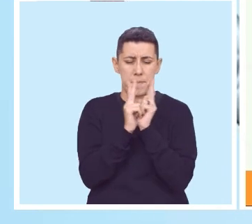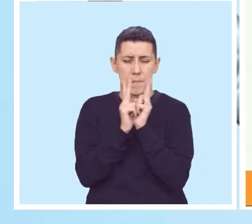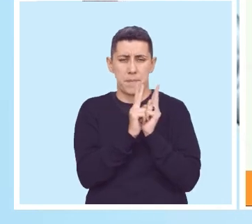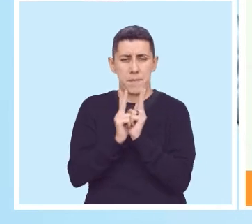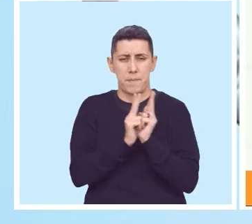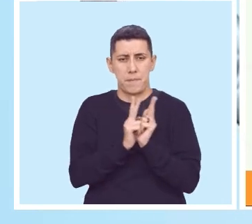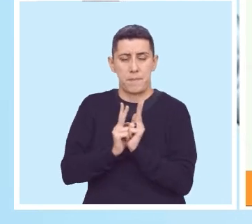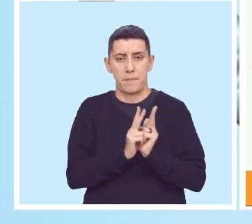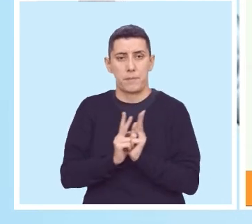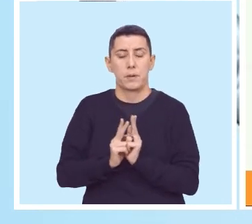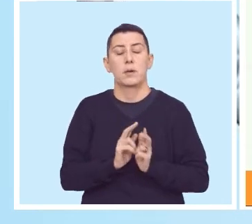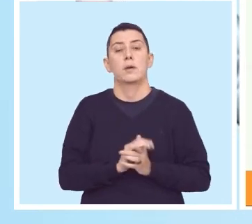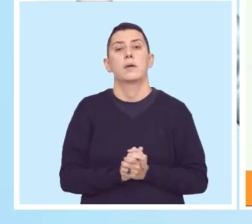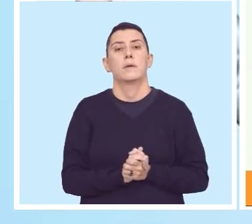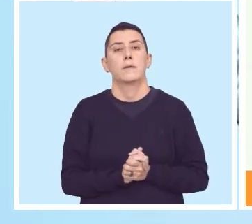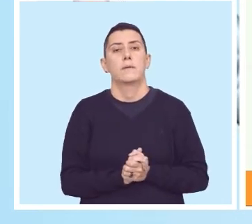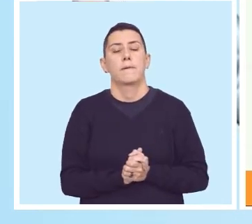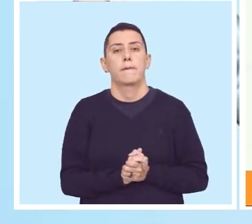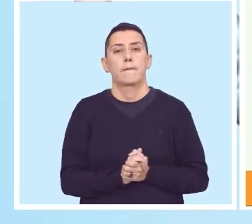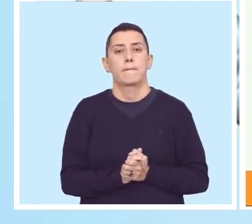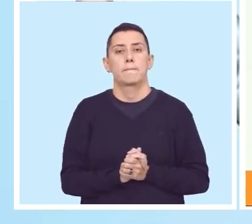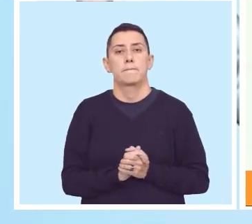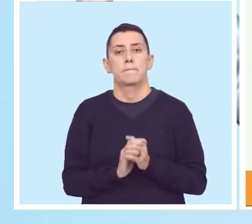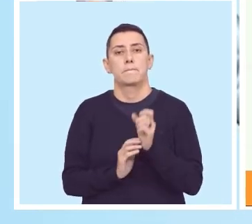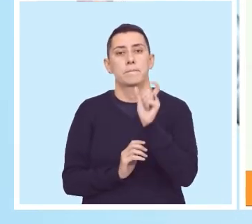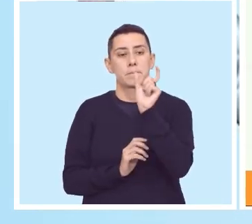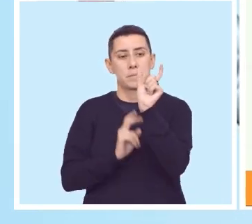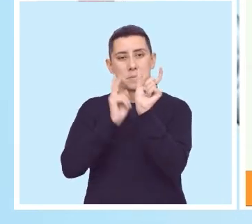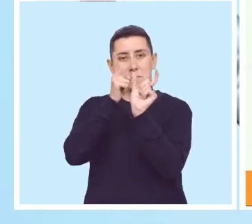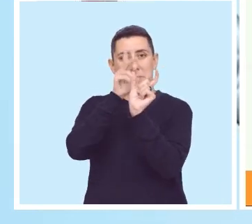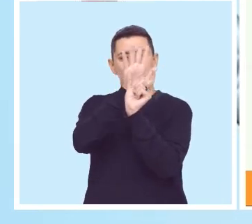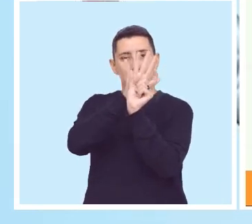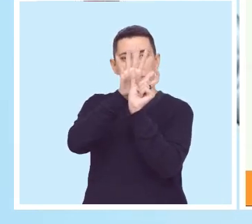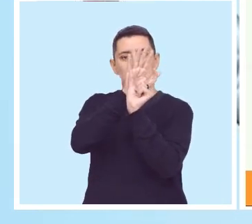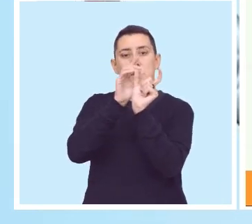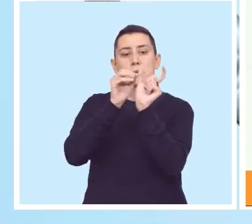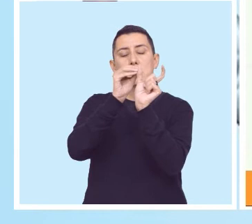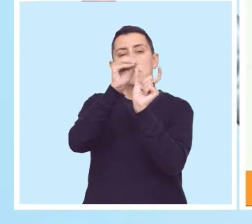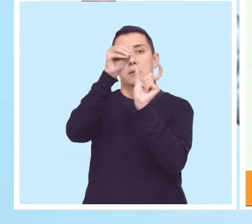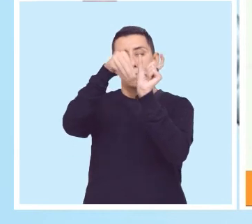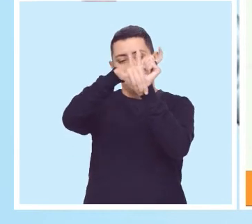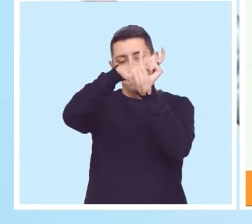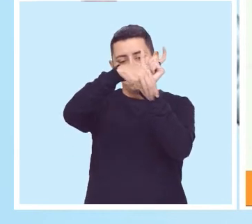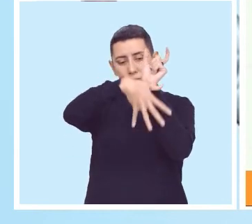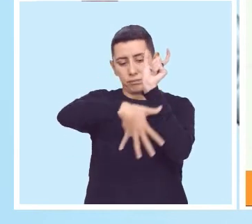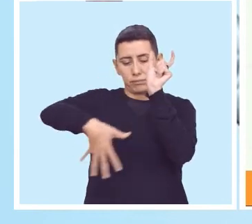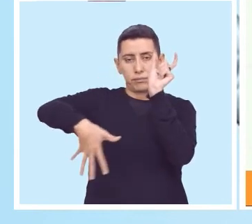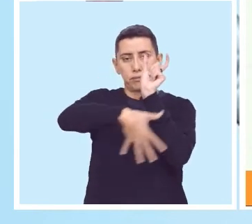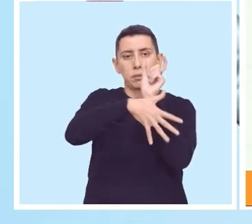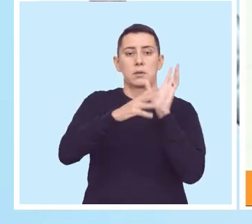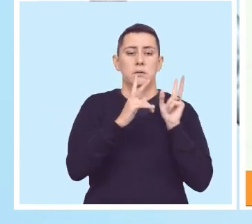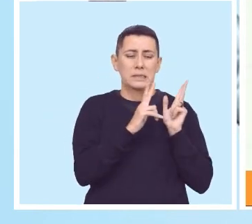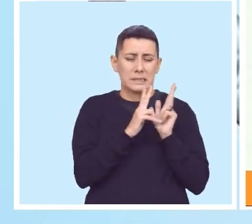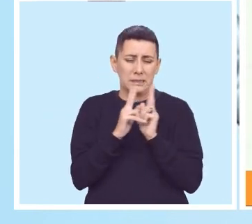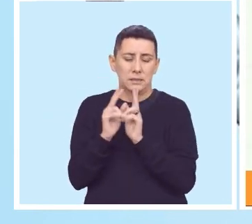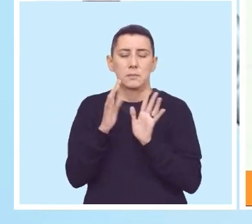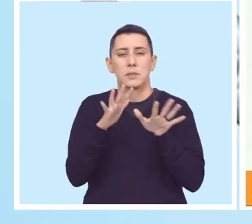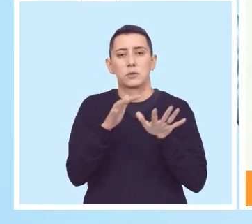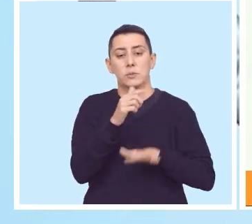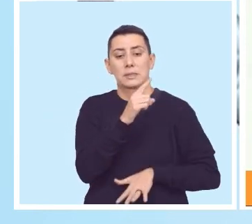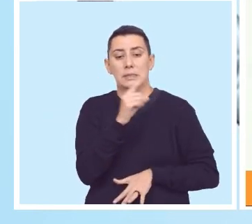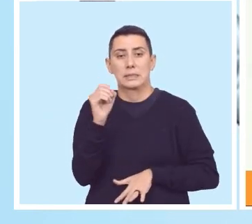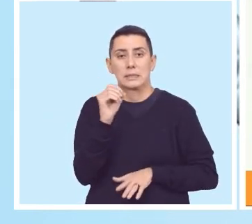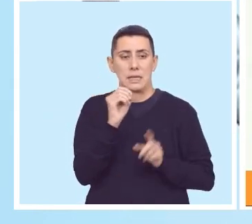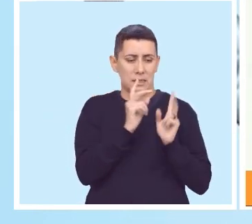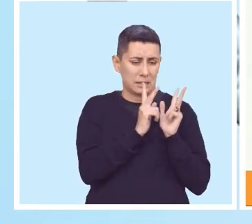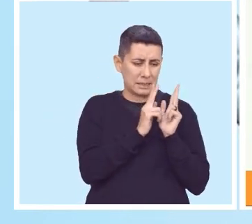onde uma determinada imagem ela será recortada em 100 células. E cada uma dessas 100